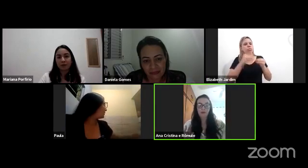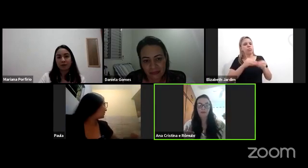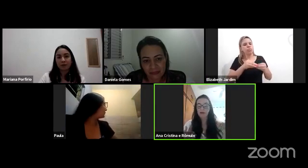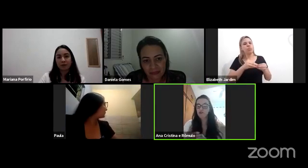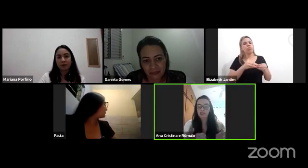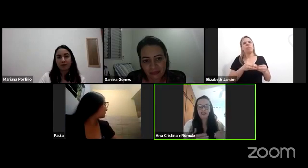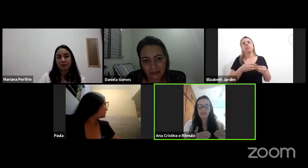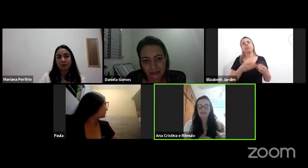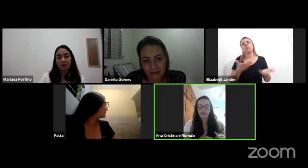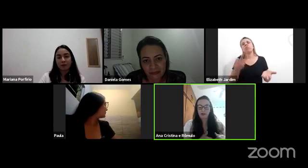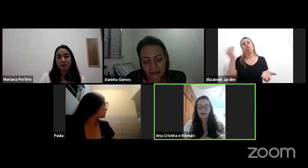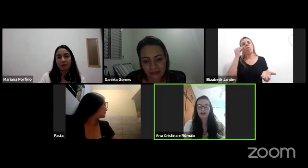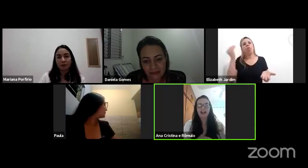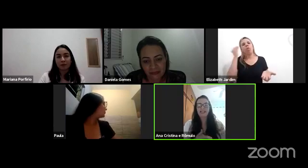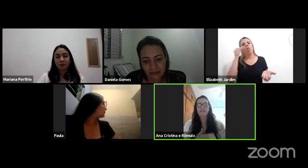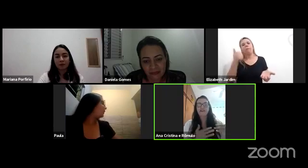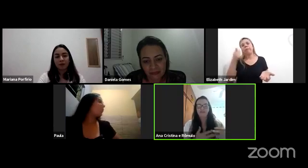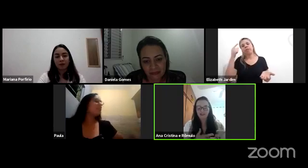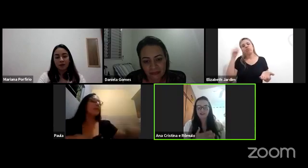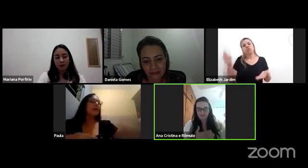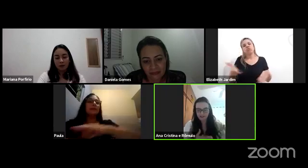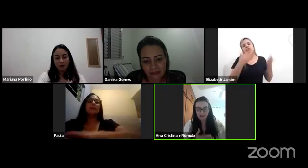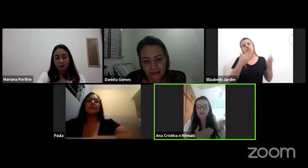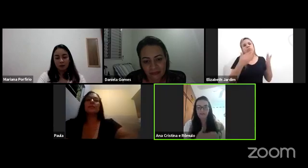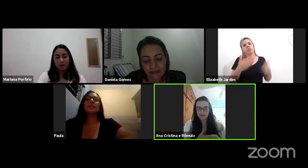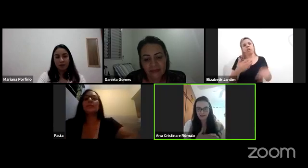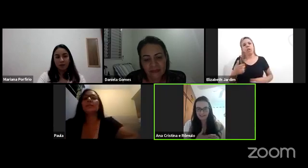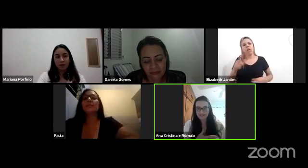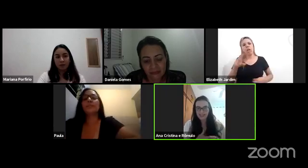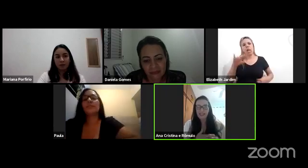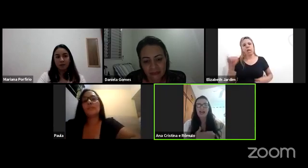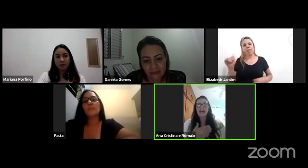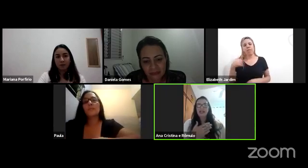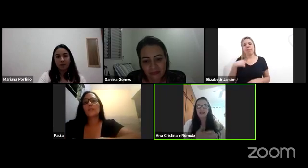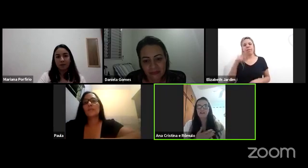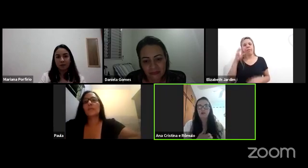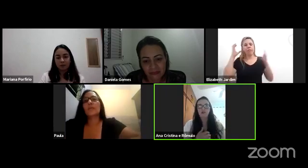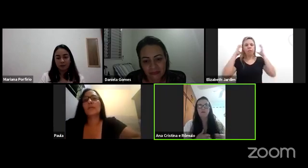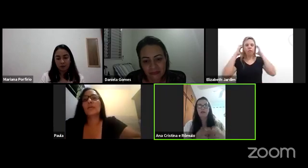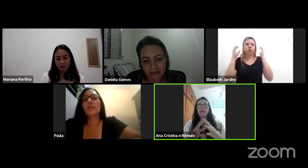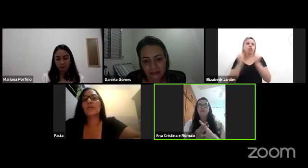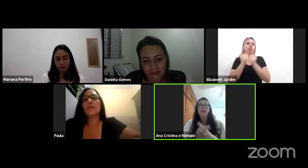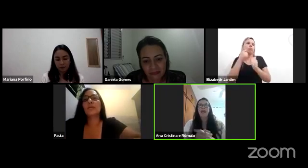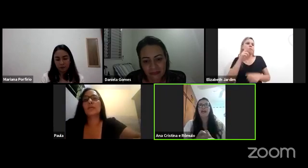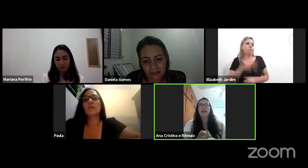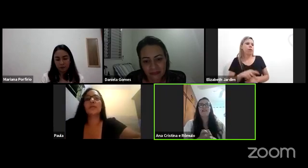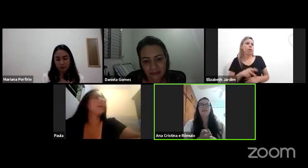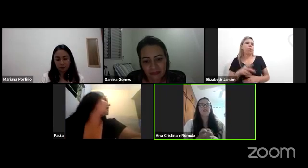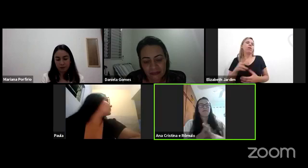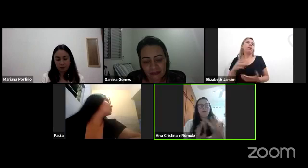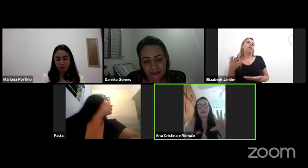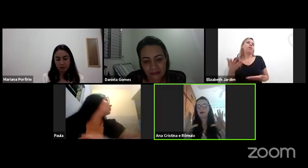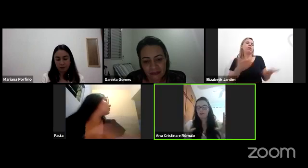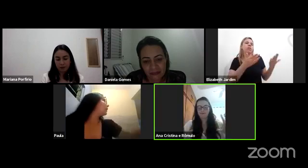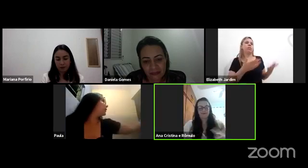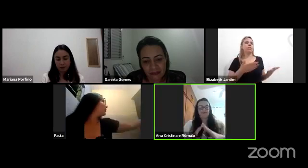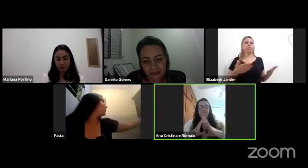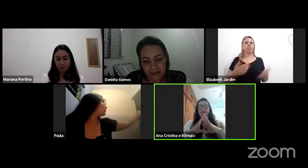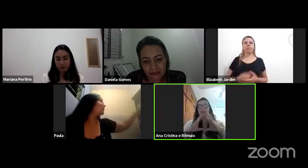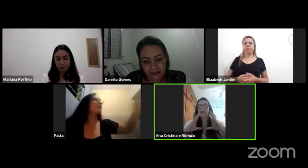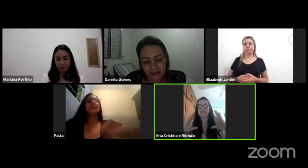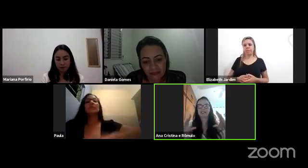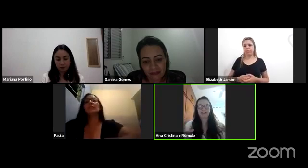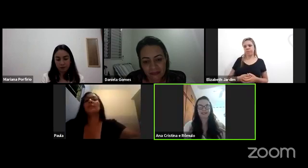aí, no primeiro dia que ele veio para cá, a Lívia veio, essa fono, e minha irmã, né? Aí a Lívia ficou comigo, aí ela, olha,